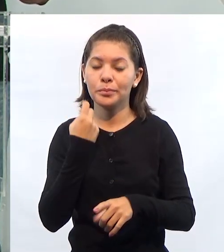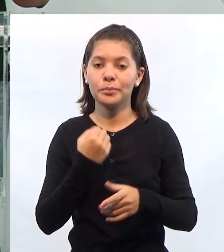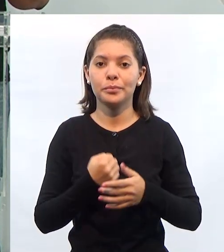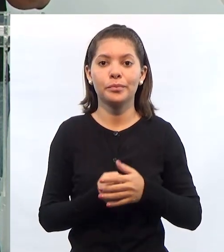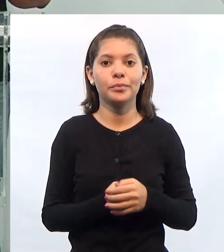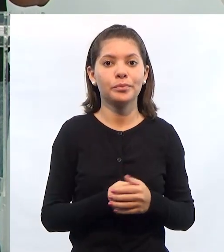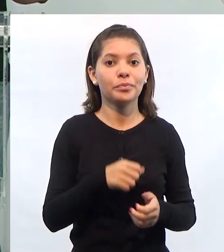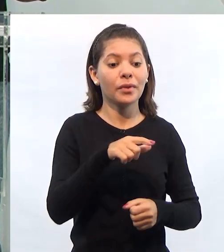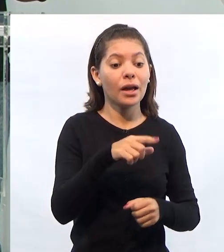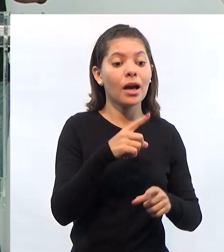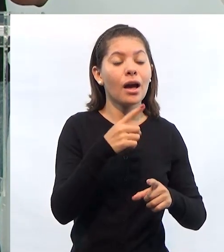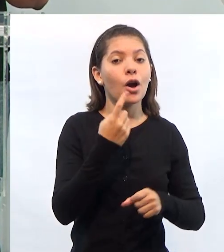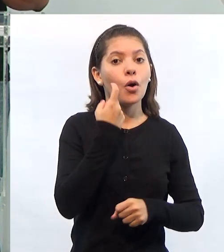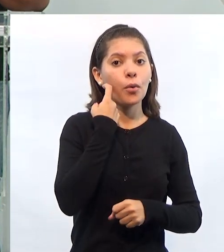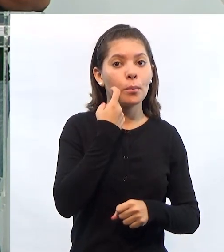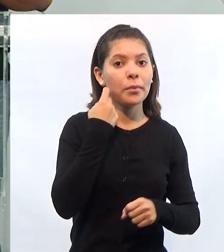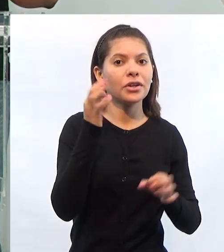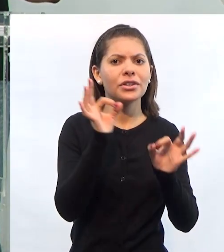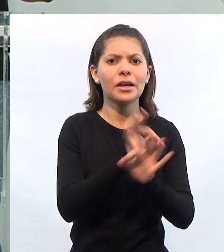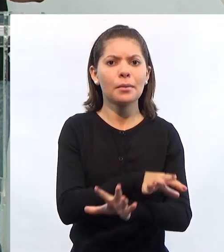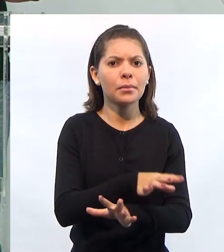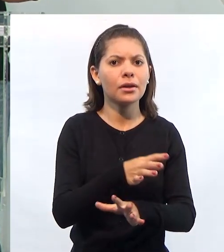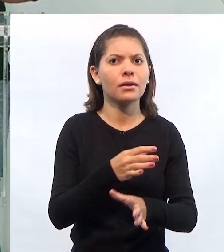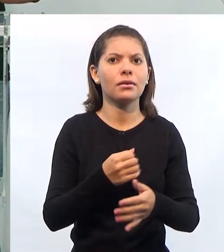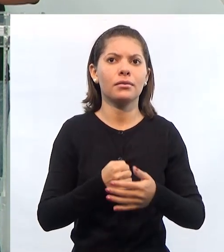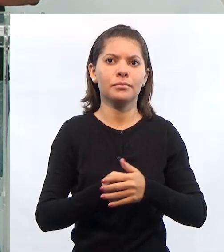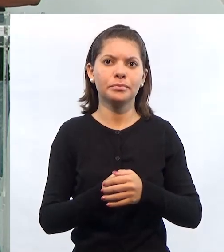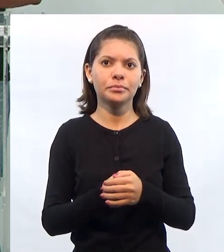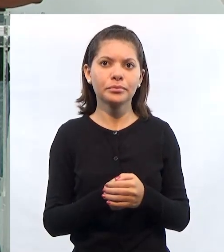Quando ele termina de fritar o tambaqui, coloca